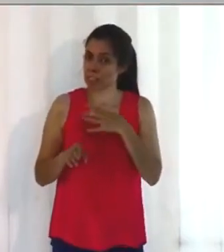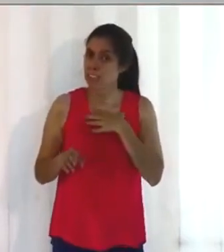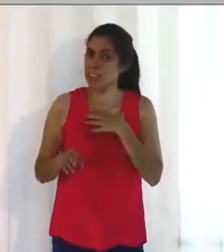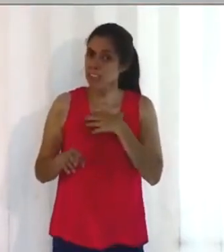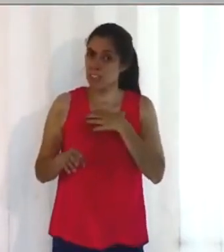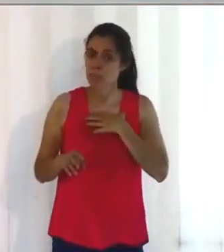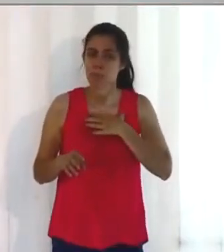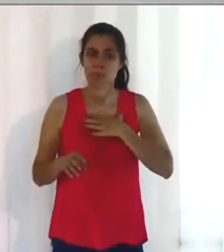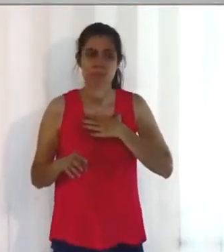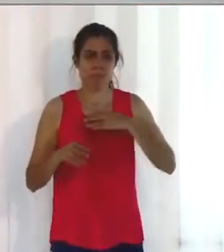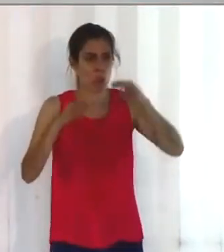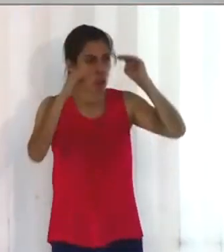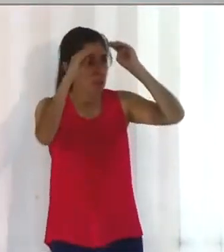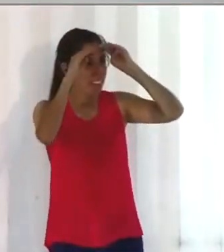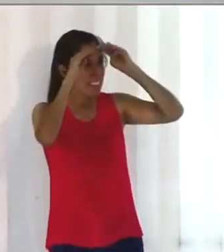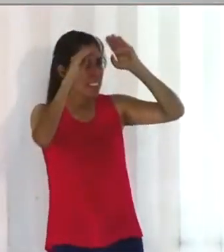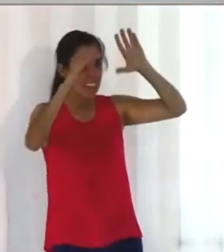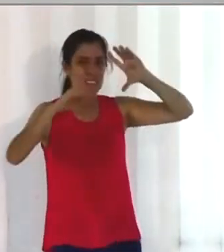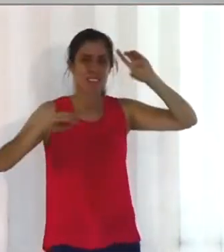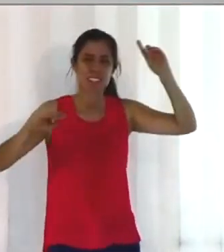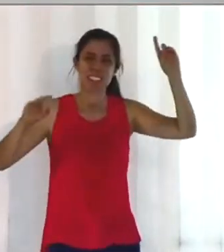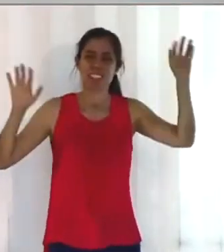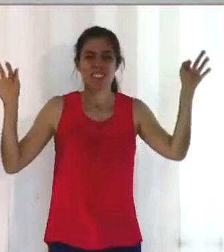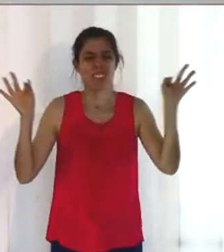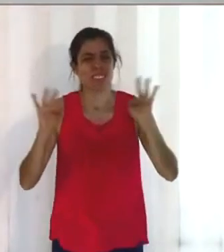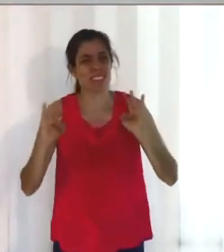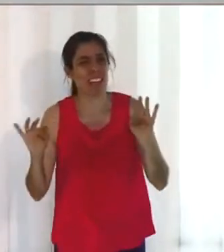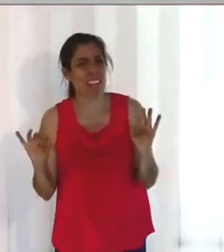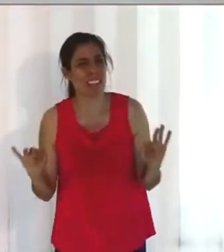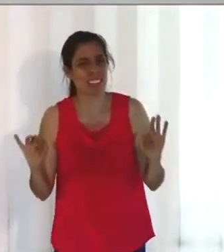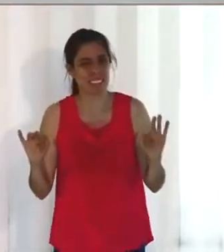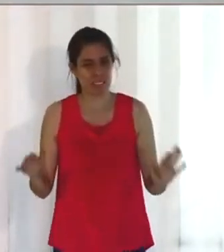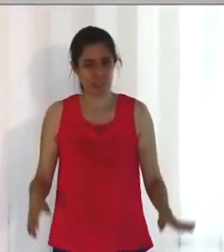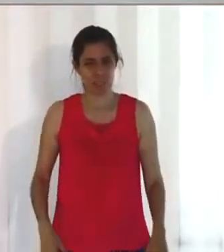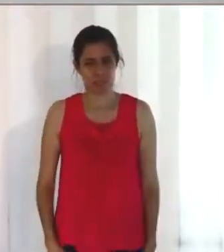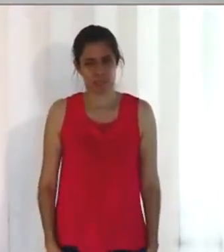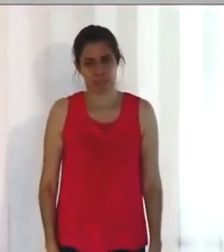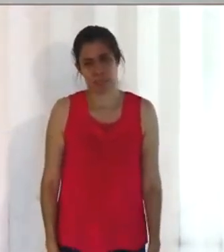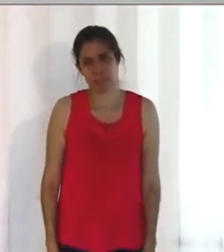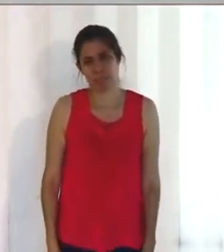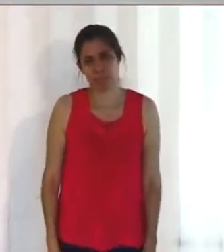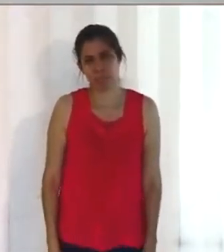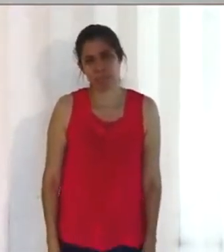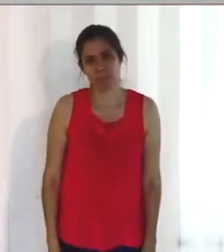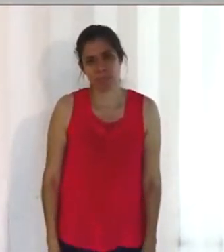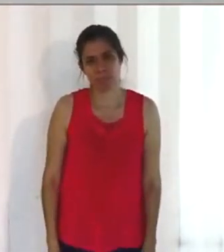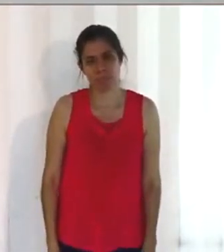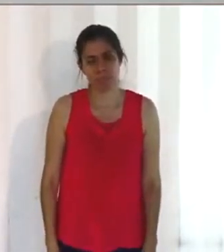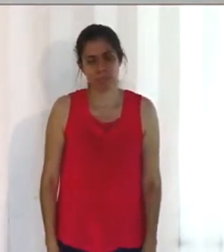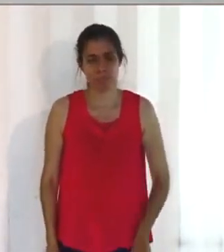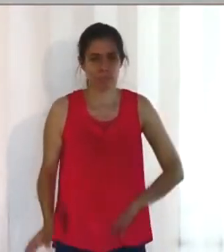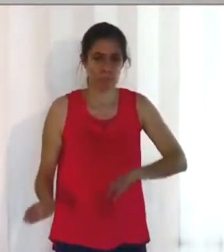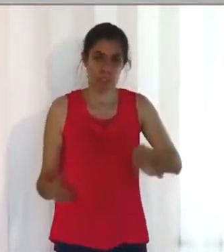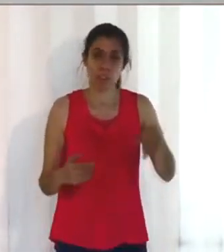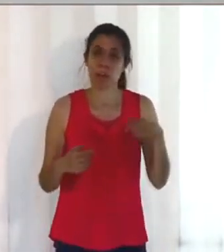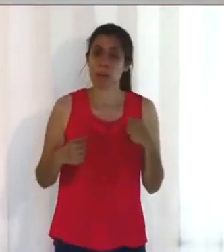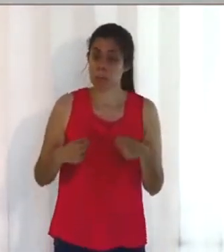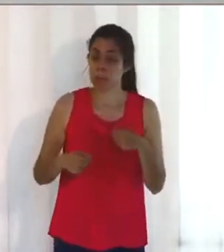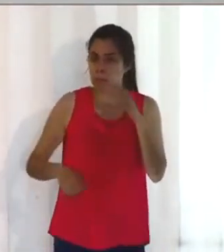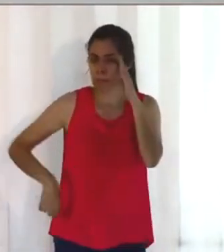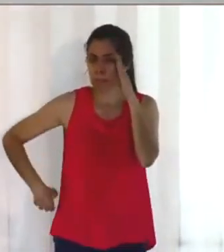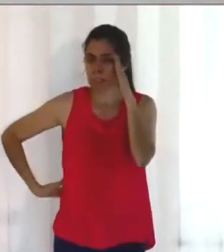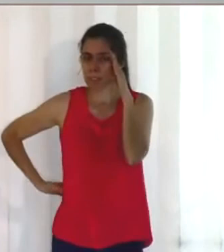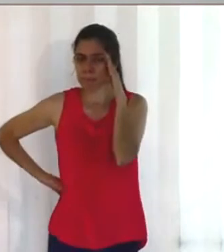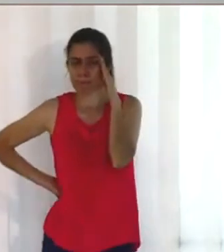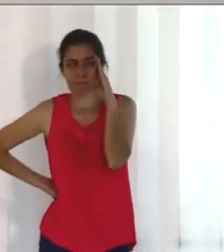obedecer. Eles sabem que ao final tem salvação. Nós temos de fazer essas análises nos dias atuais. O